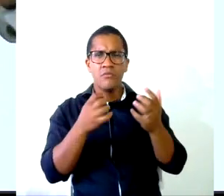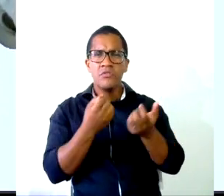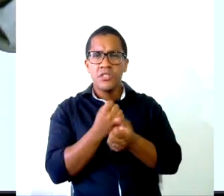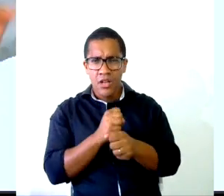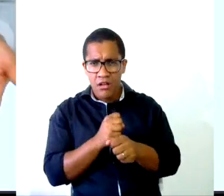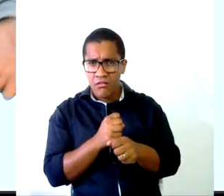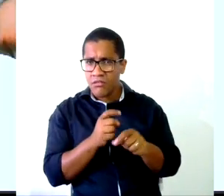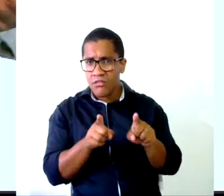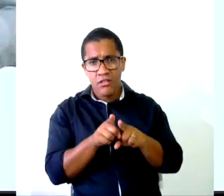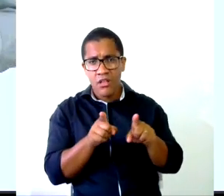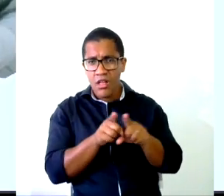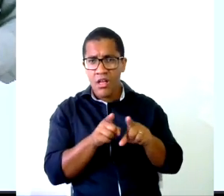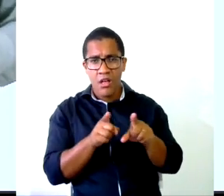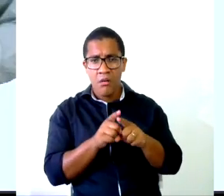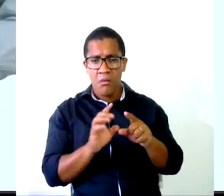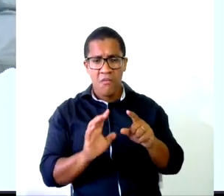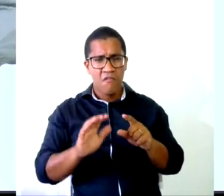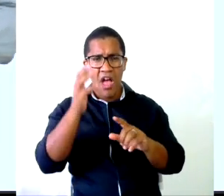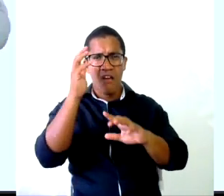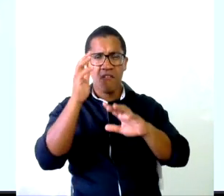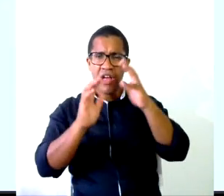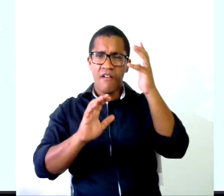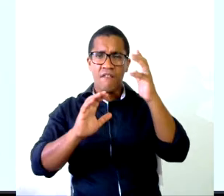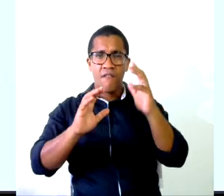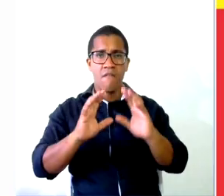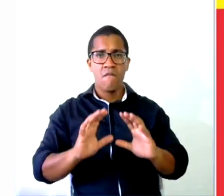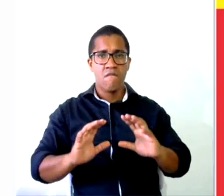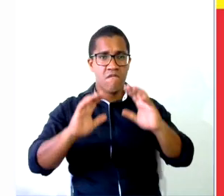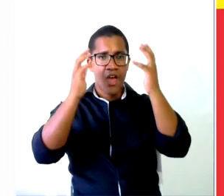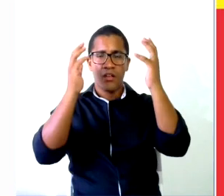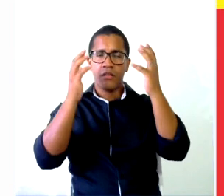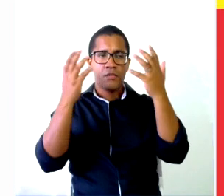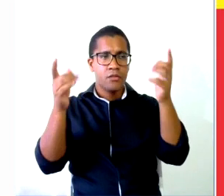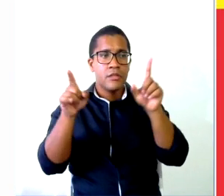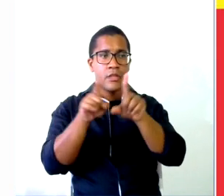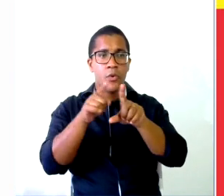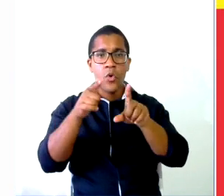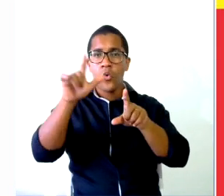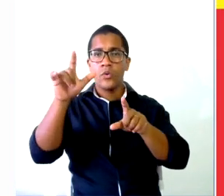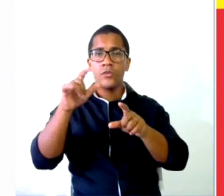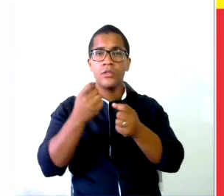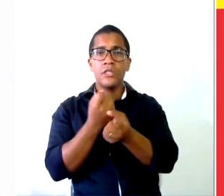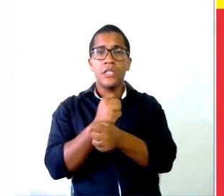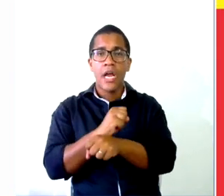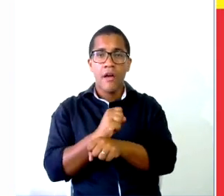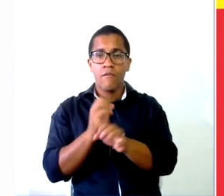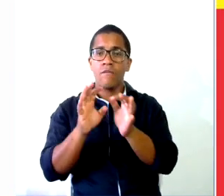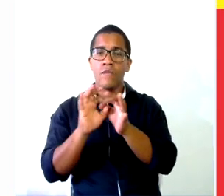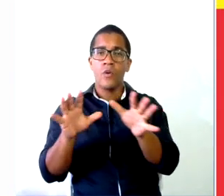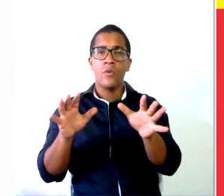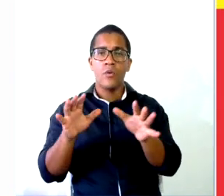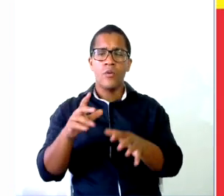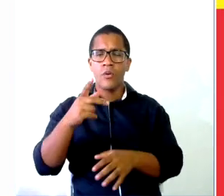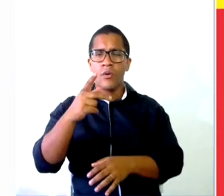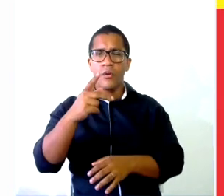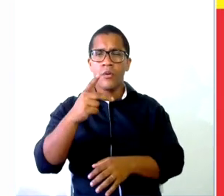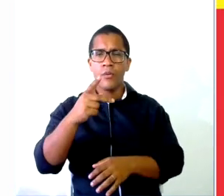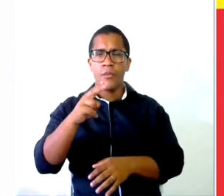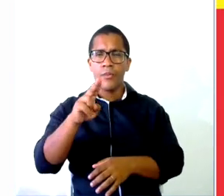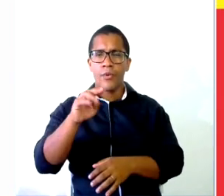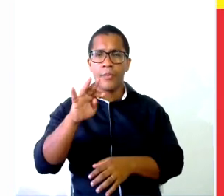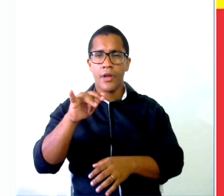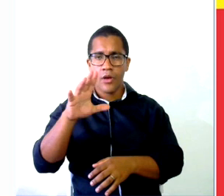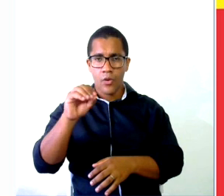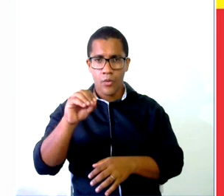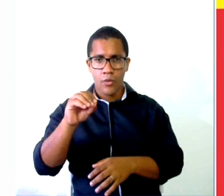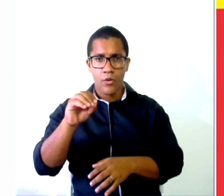os escravos, né? Então, escravo público, outra categoria de escravo em Roma, escravo